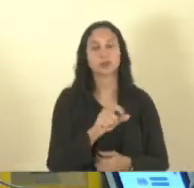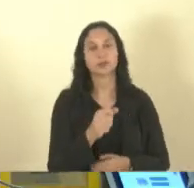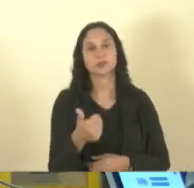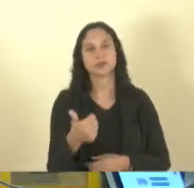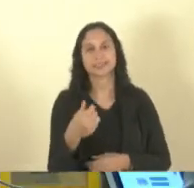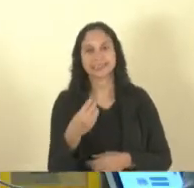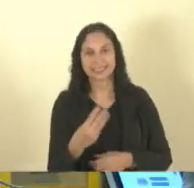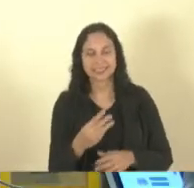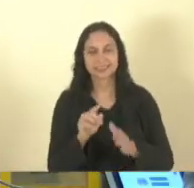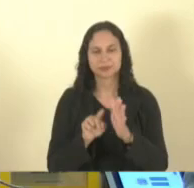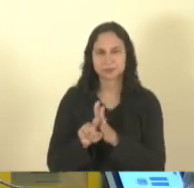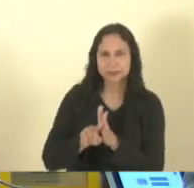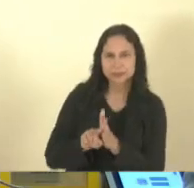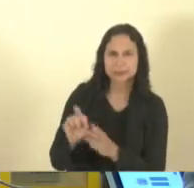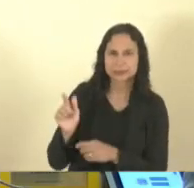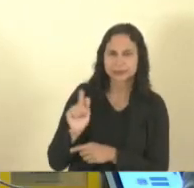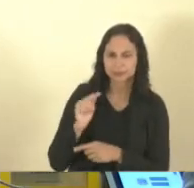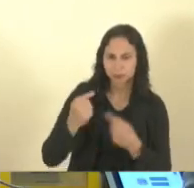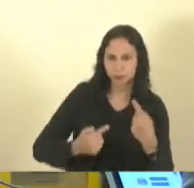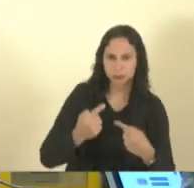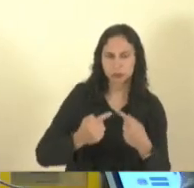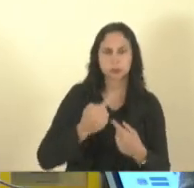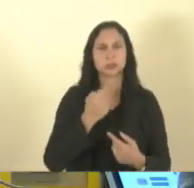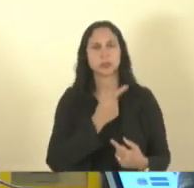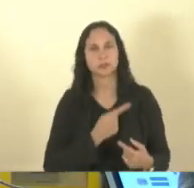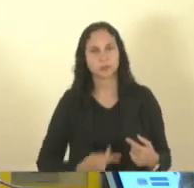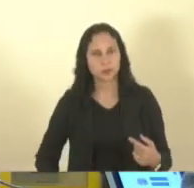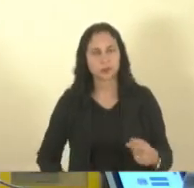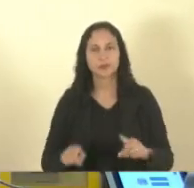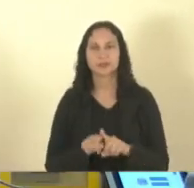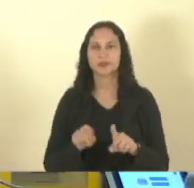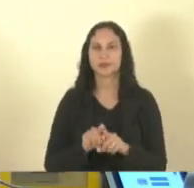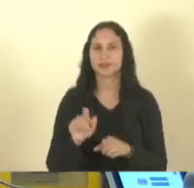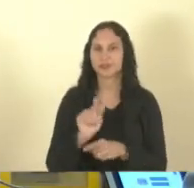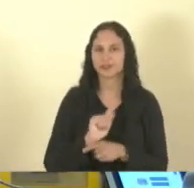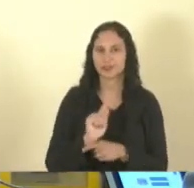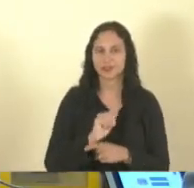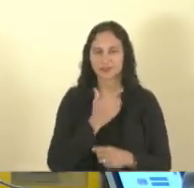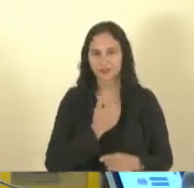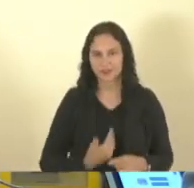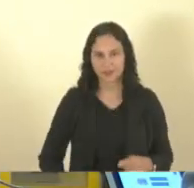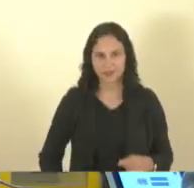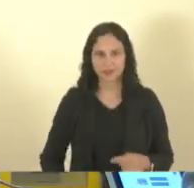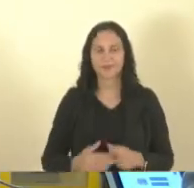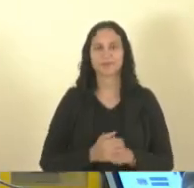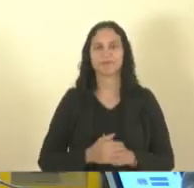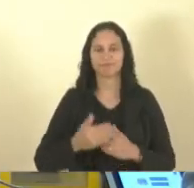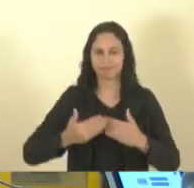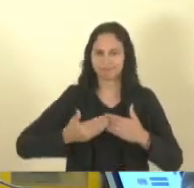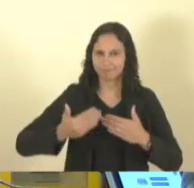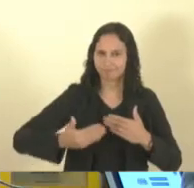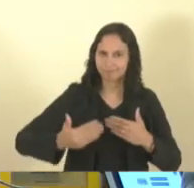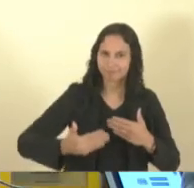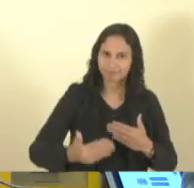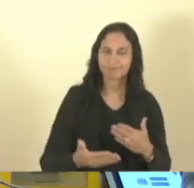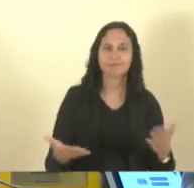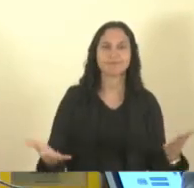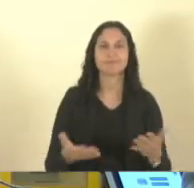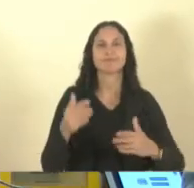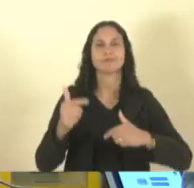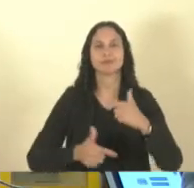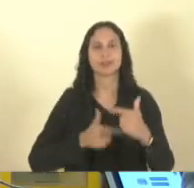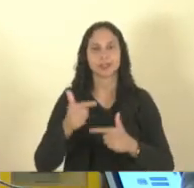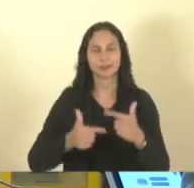carreira de especialista em políticas públicas e gestão governamental. Desde então, atua na gestão